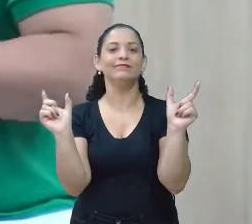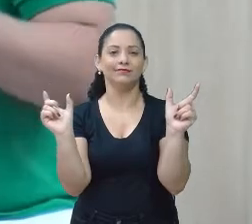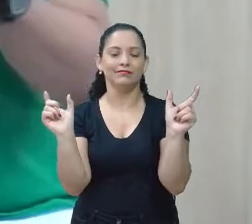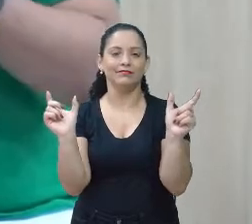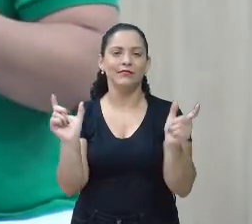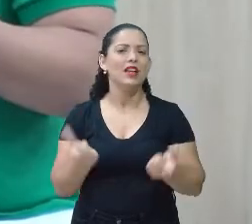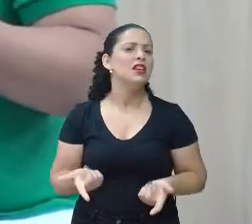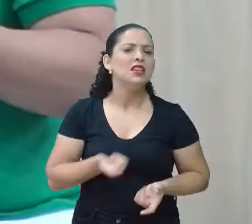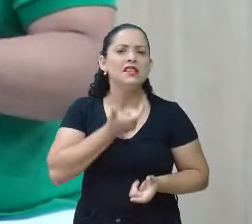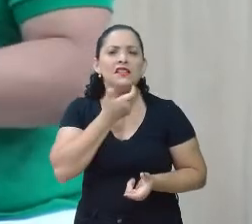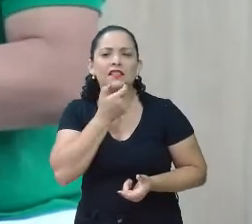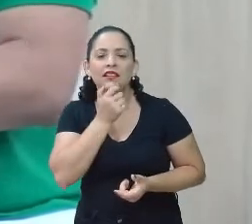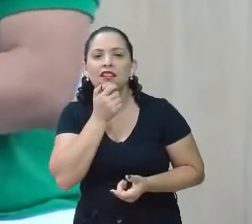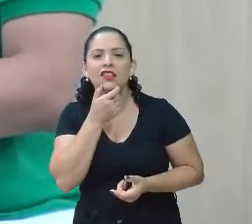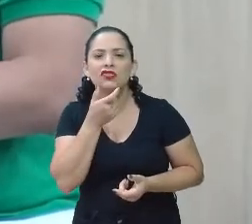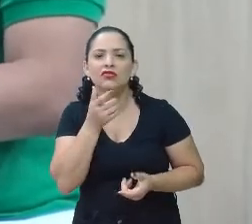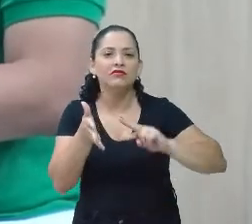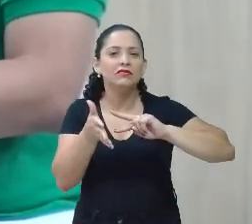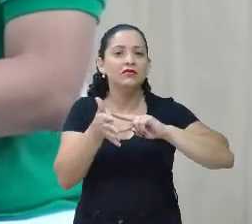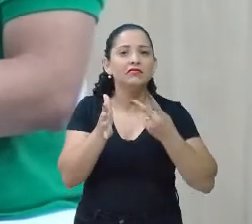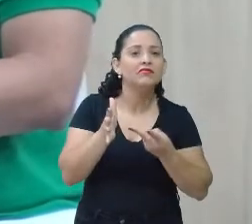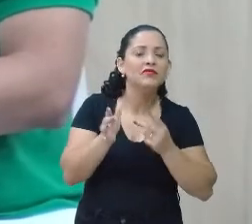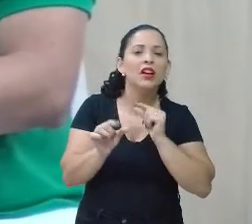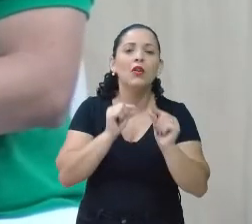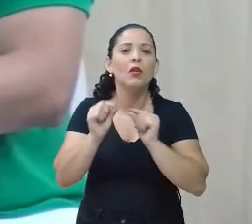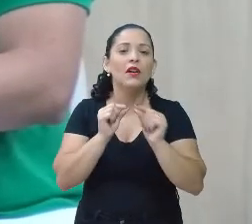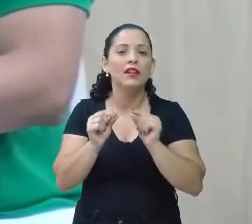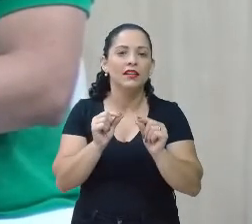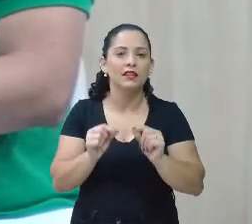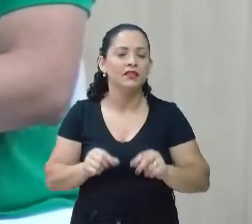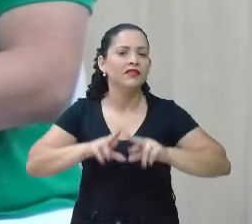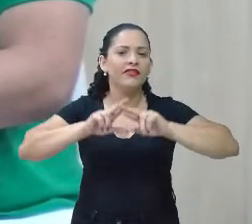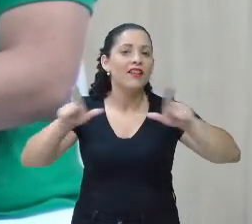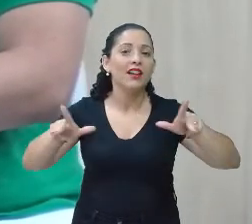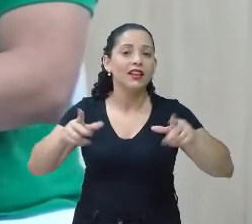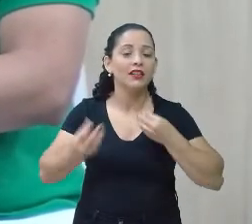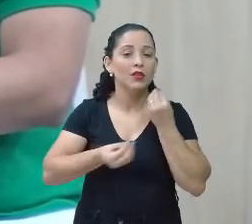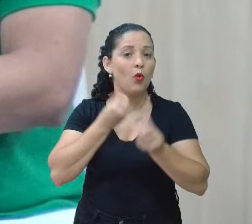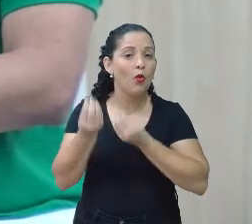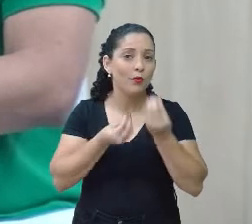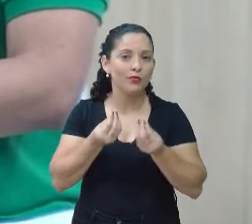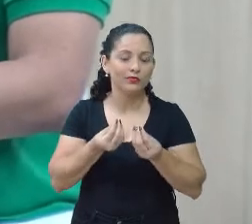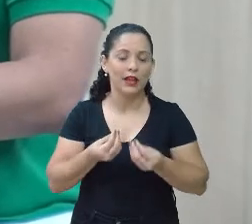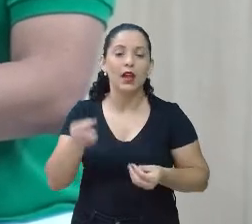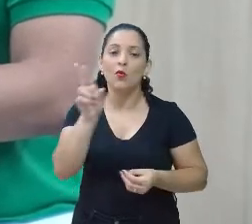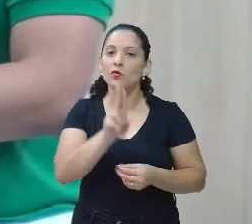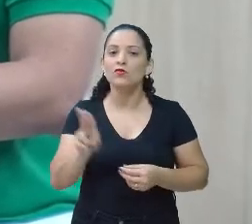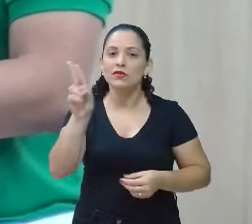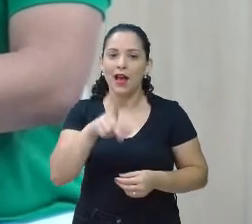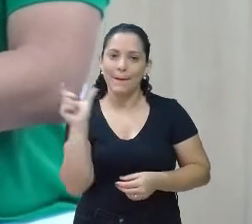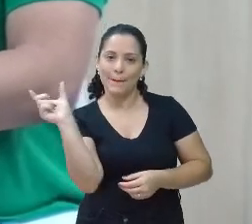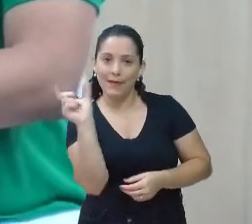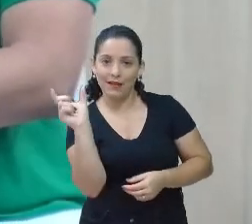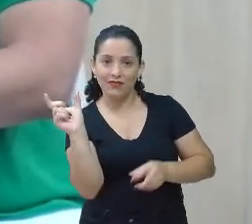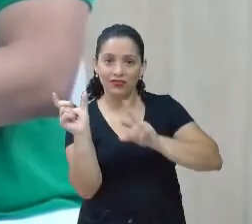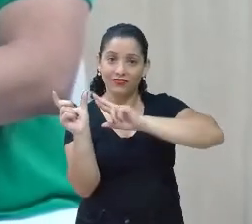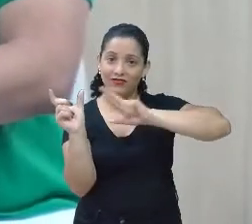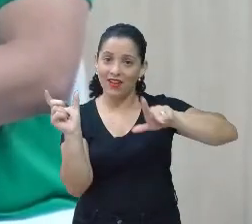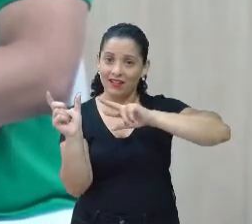em inglês para diferenciar isso? Vai se usar as outras palavras, ou seja, eu estou aqui